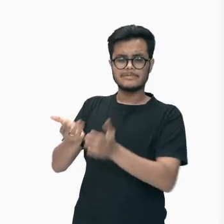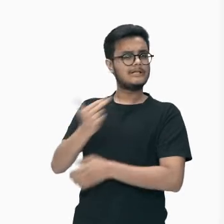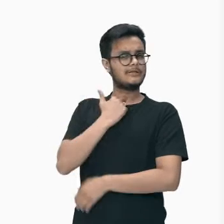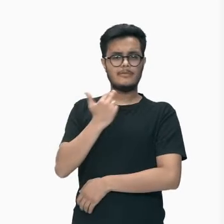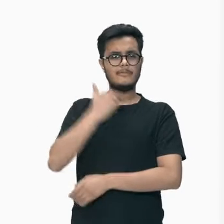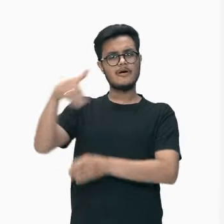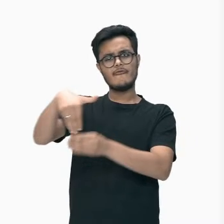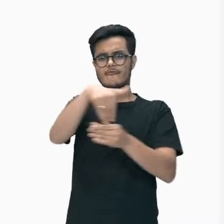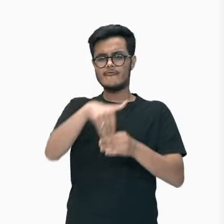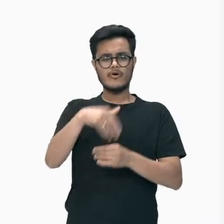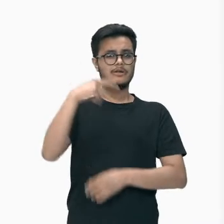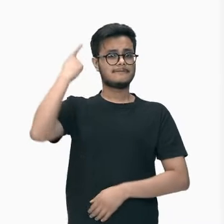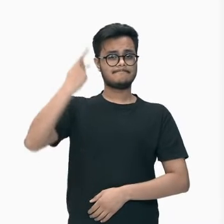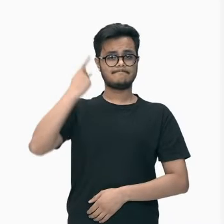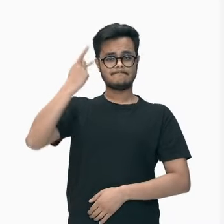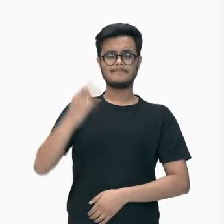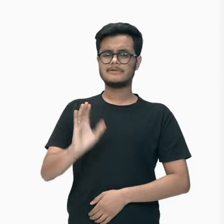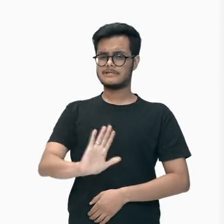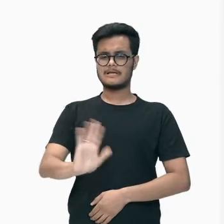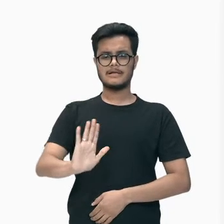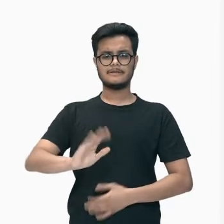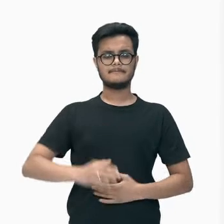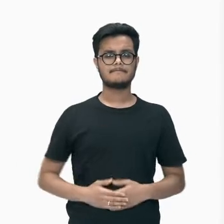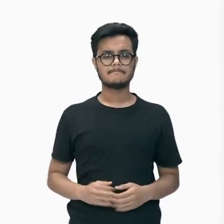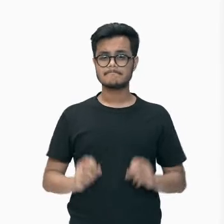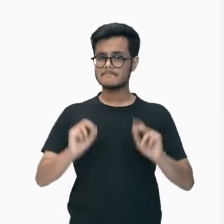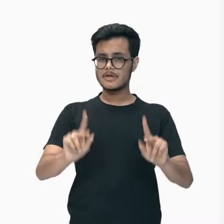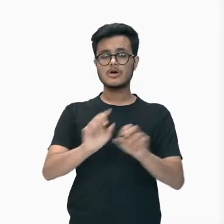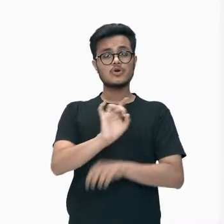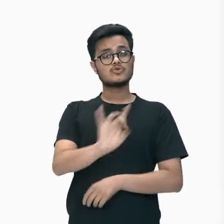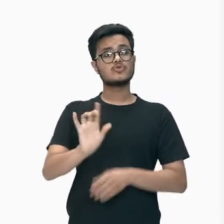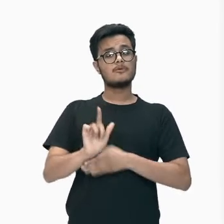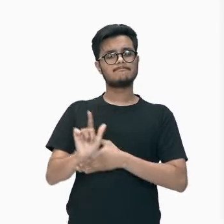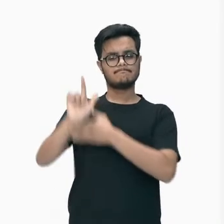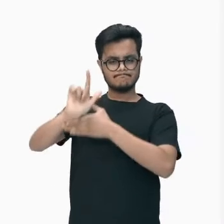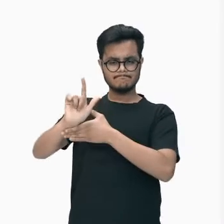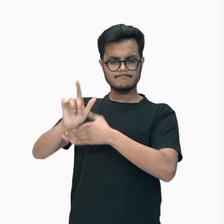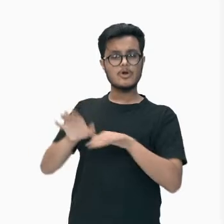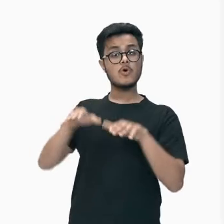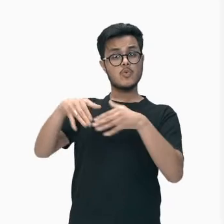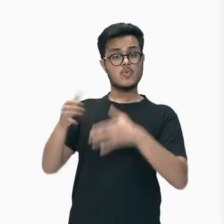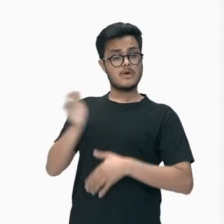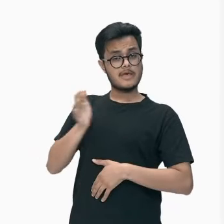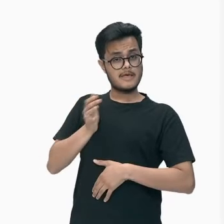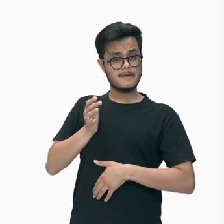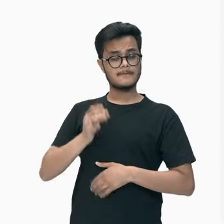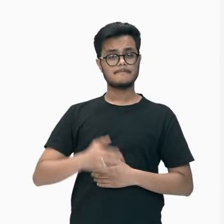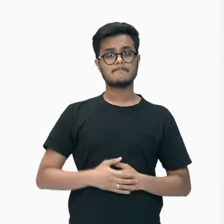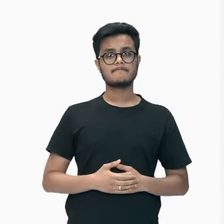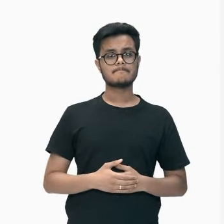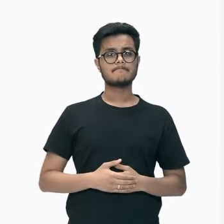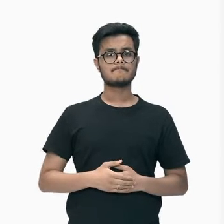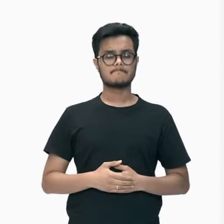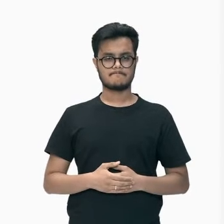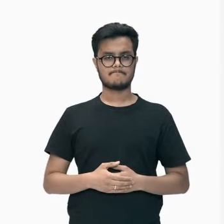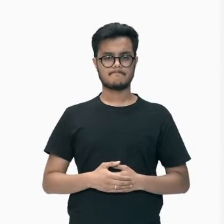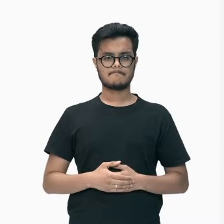faziam parte do jogo político. O jogo político era feito ali em cima, né, entre